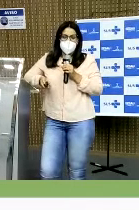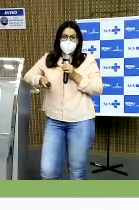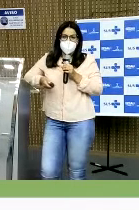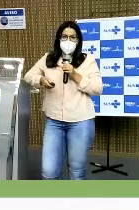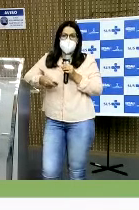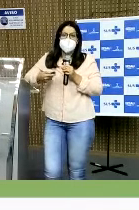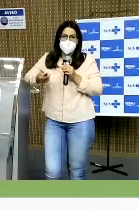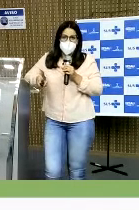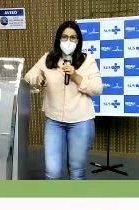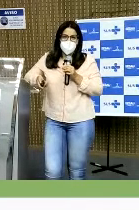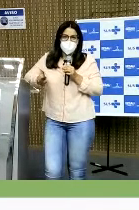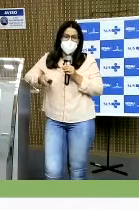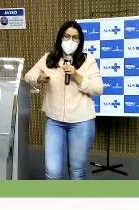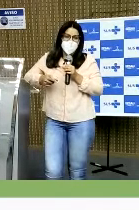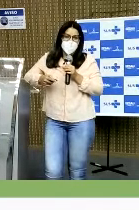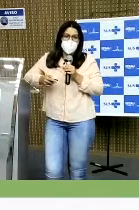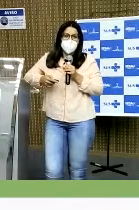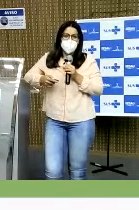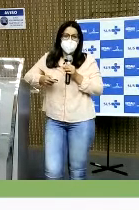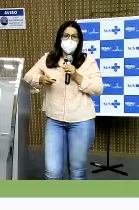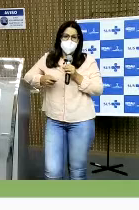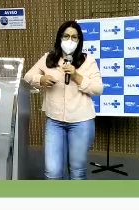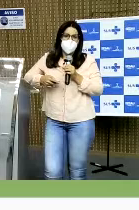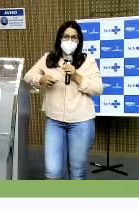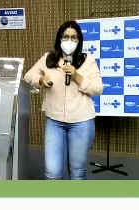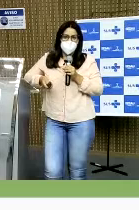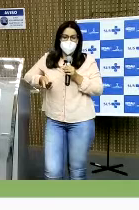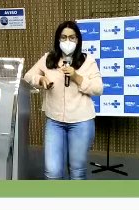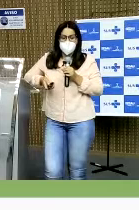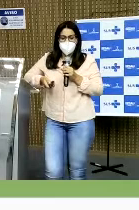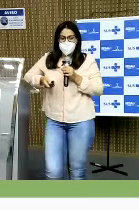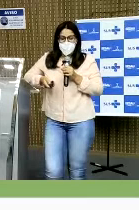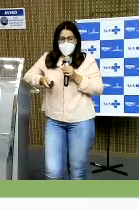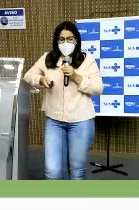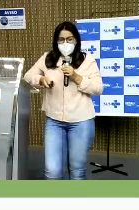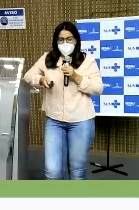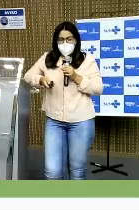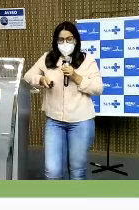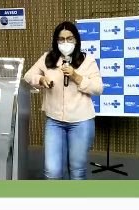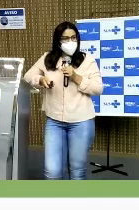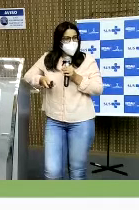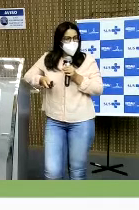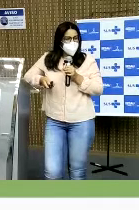porque já reingressaram após abandono prévio anterior, tá?